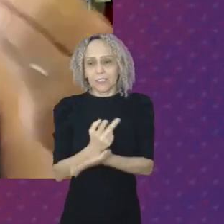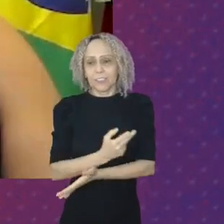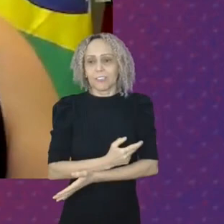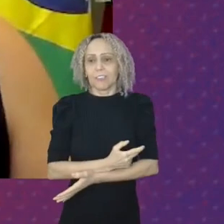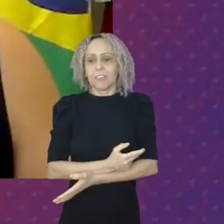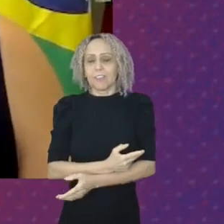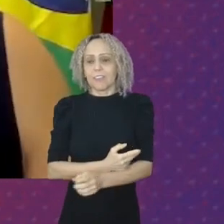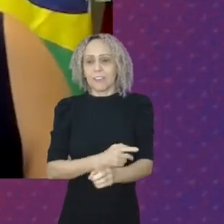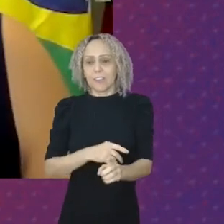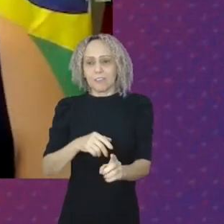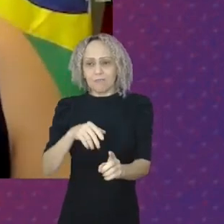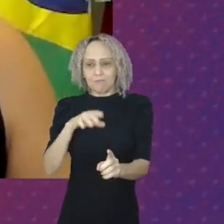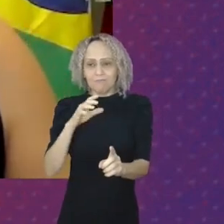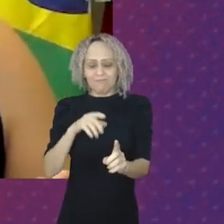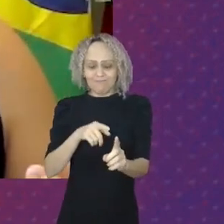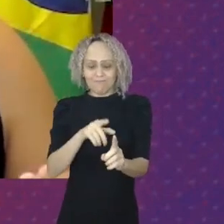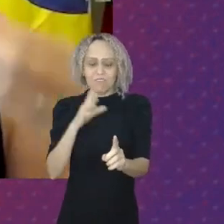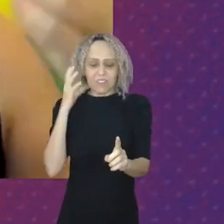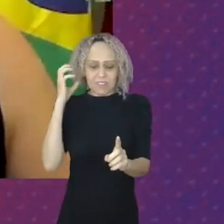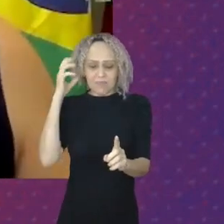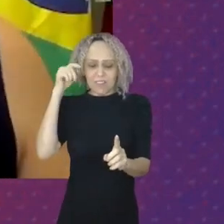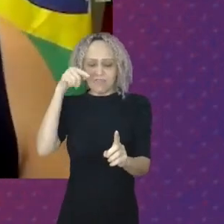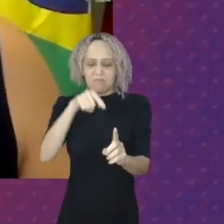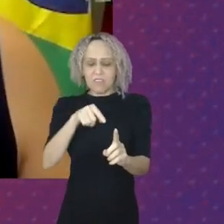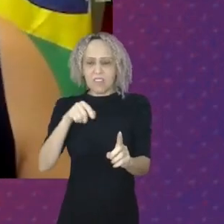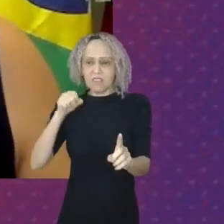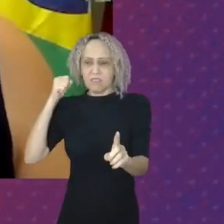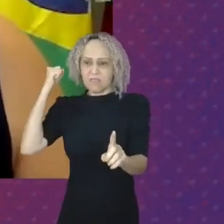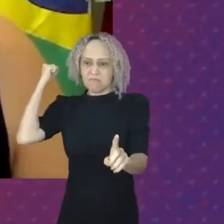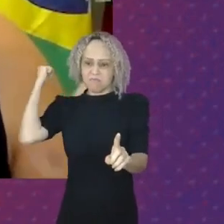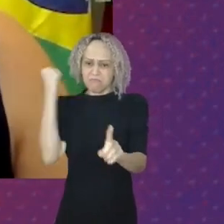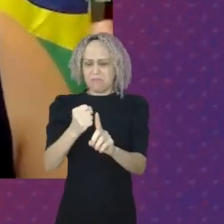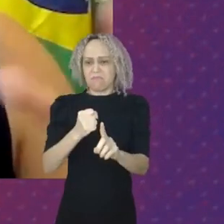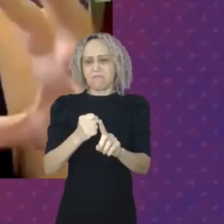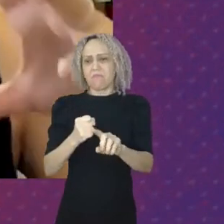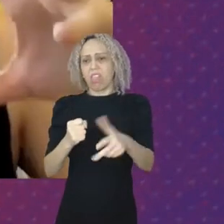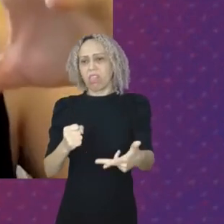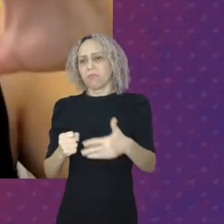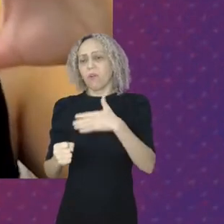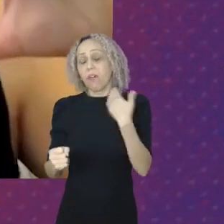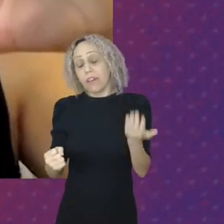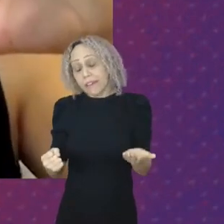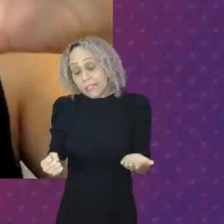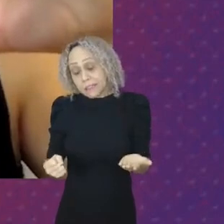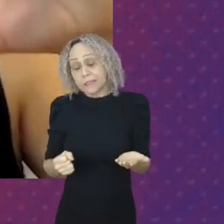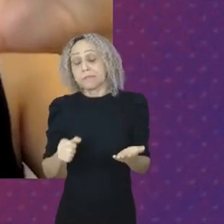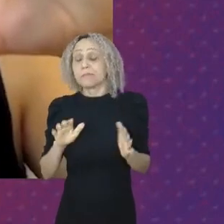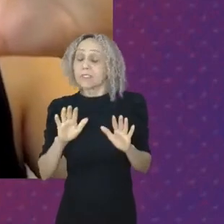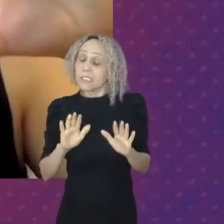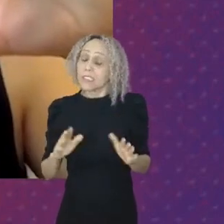o debate sobre a presença das mulheres ganhou um peso,